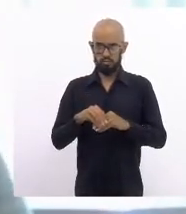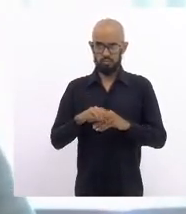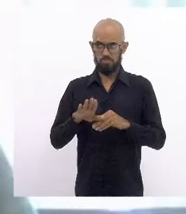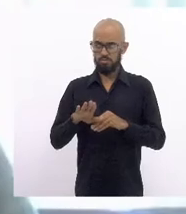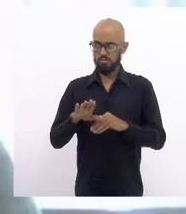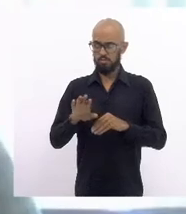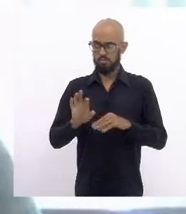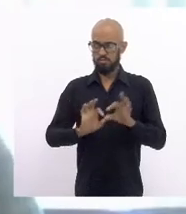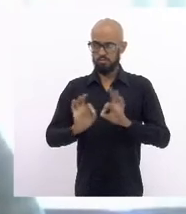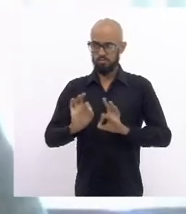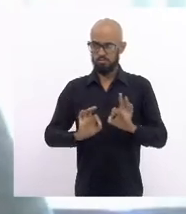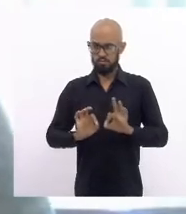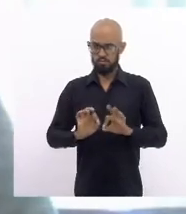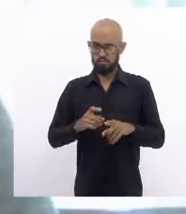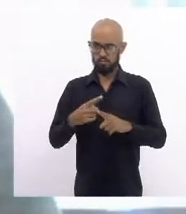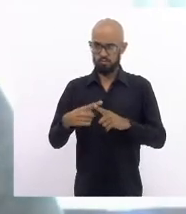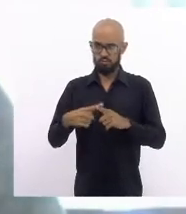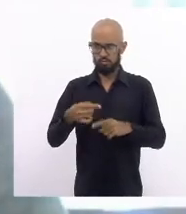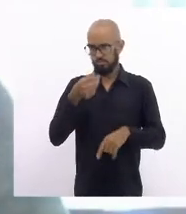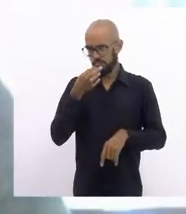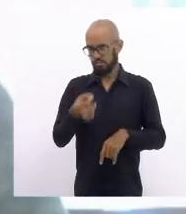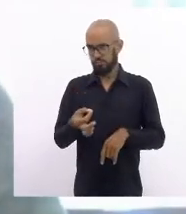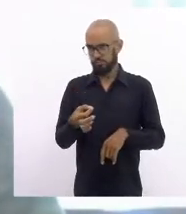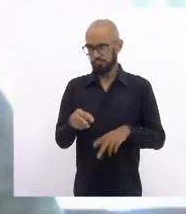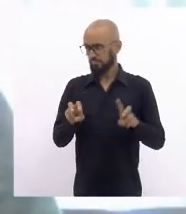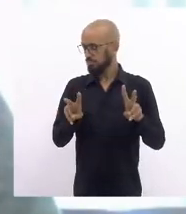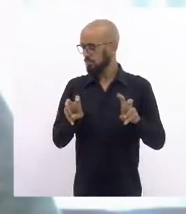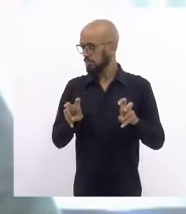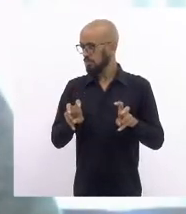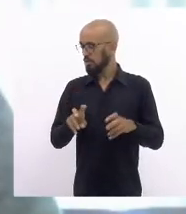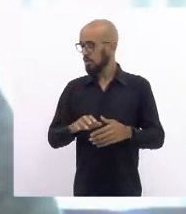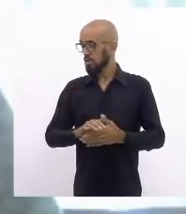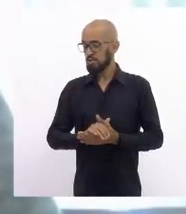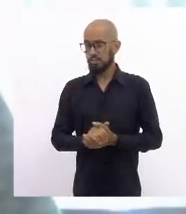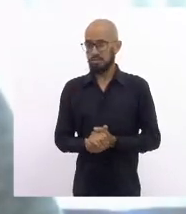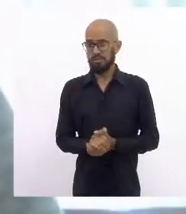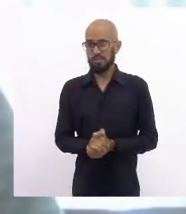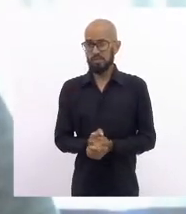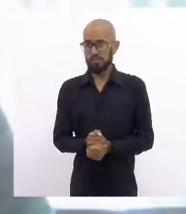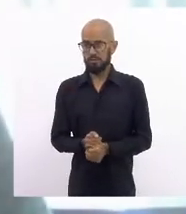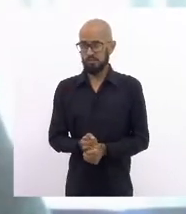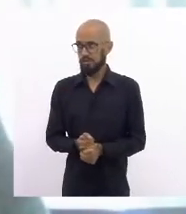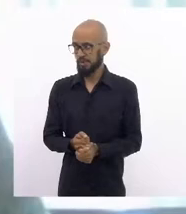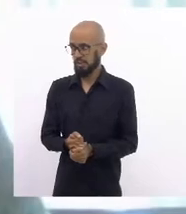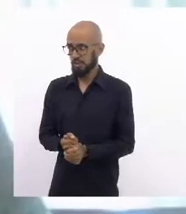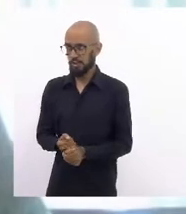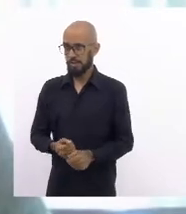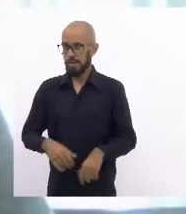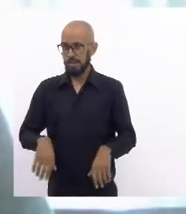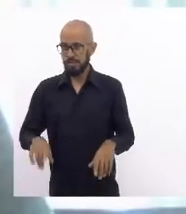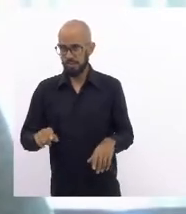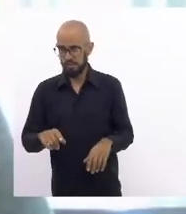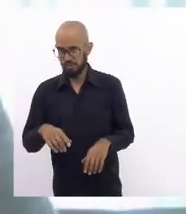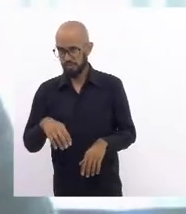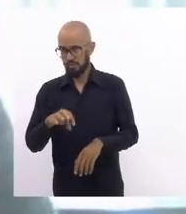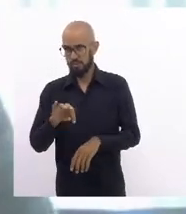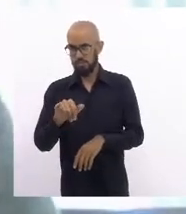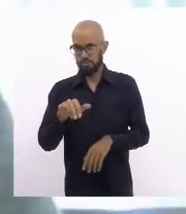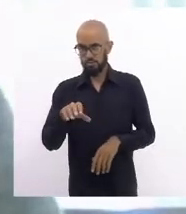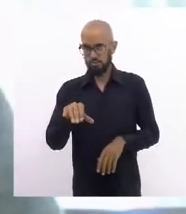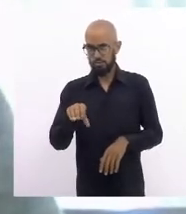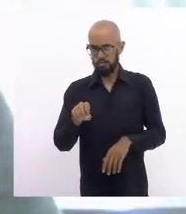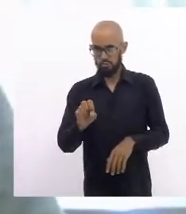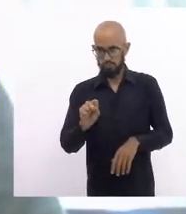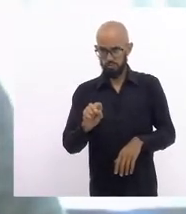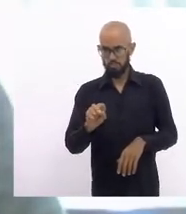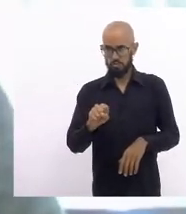ordem, me posicionando sobre esse tema, porque acho que esse não é um debate qualquer. O Clube Tamoios é um clube que